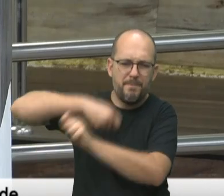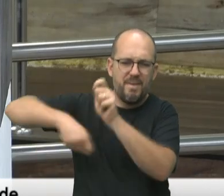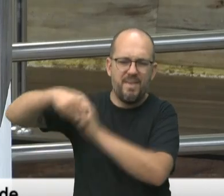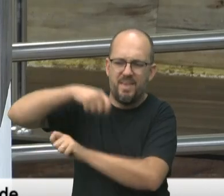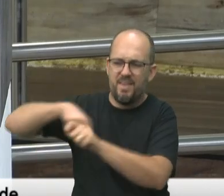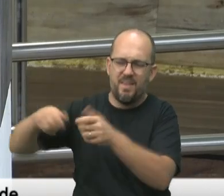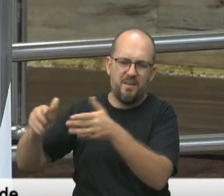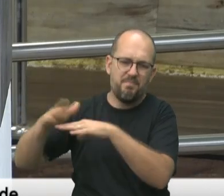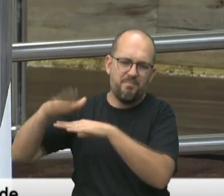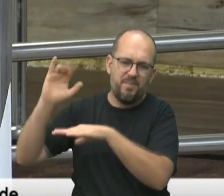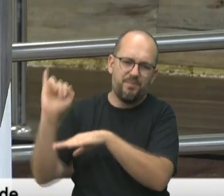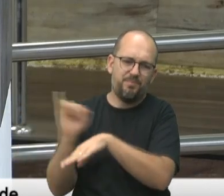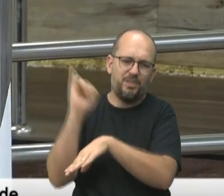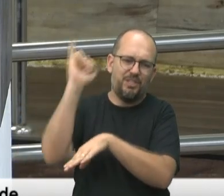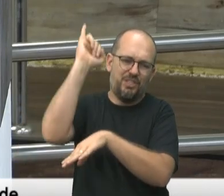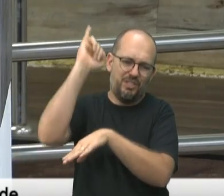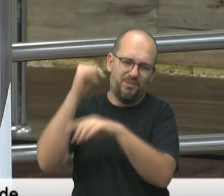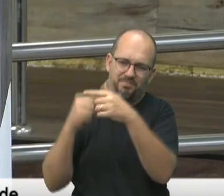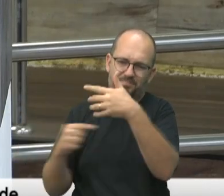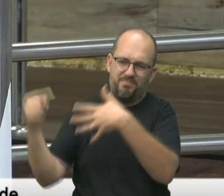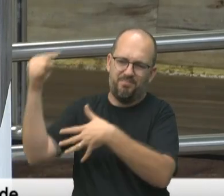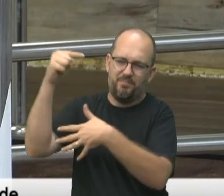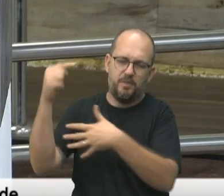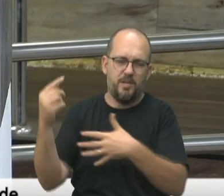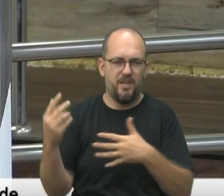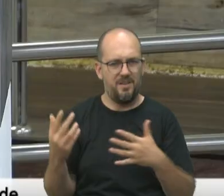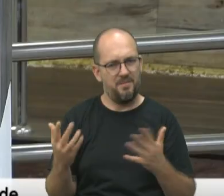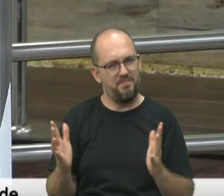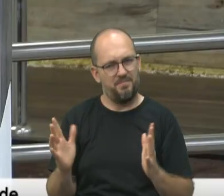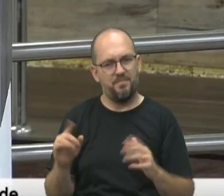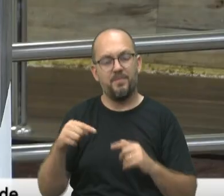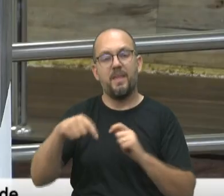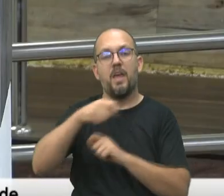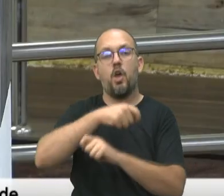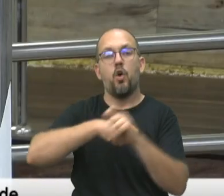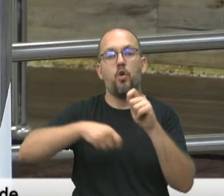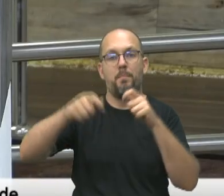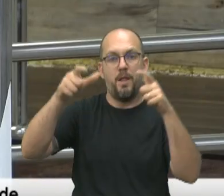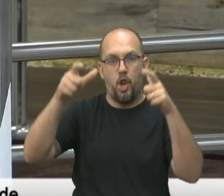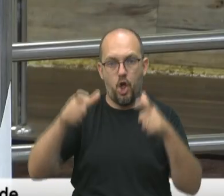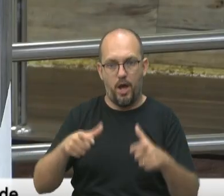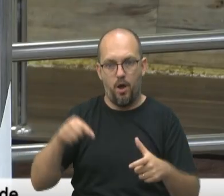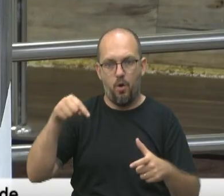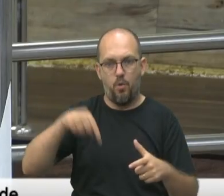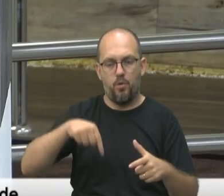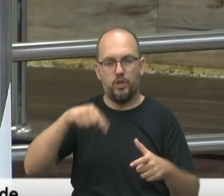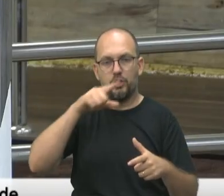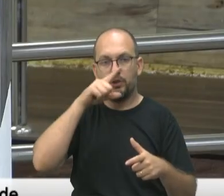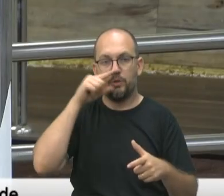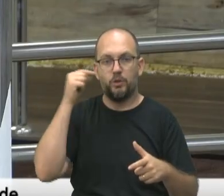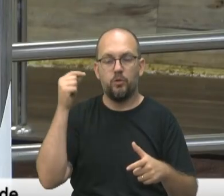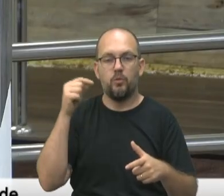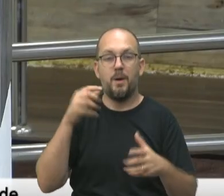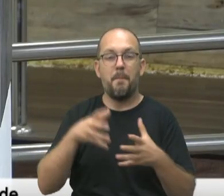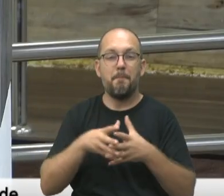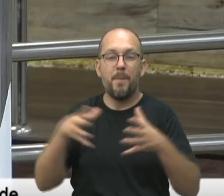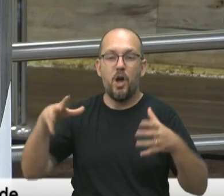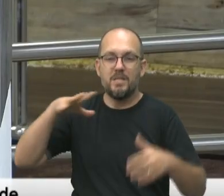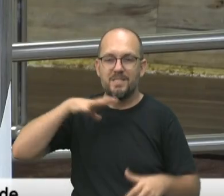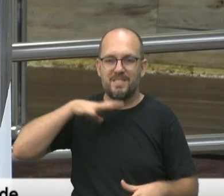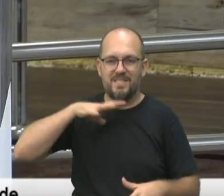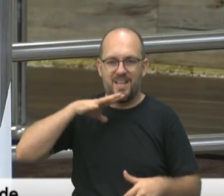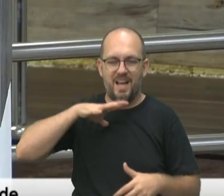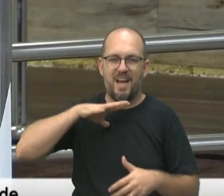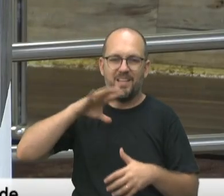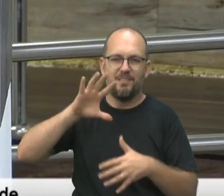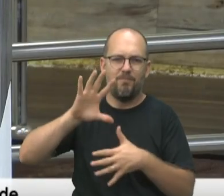gente consegue, se a gente for pensar em dados, a gente tem a maior metrópole da América Latina, que é São Paulo, a cidade de